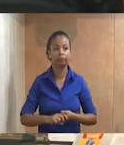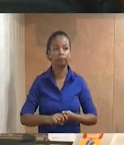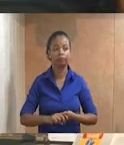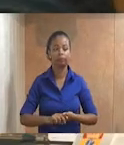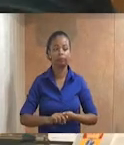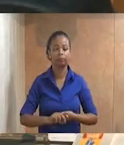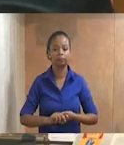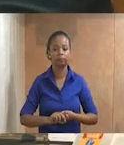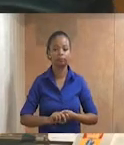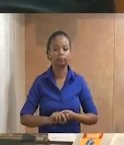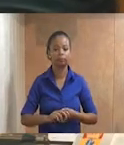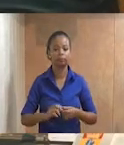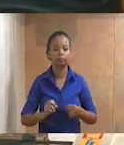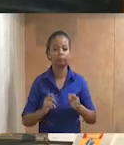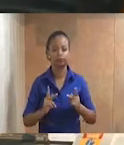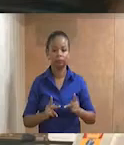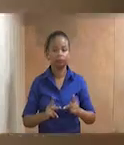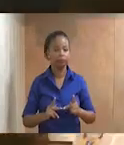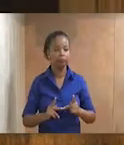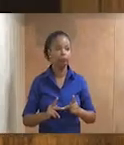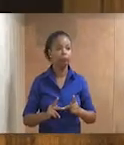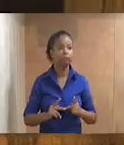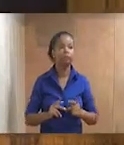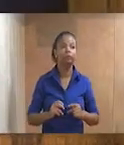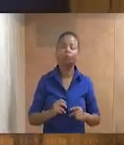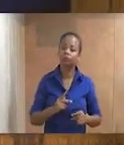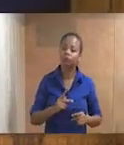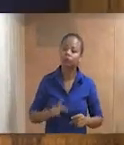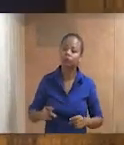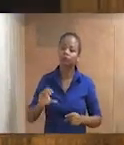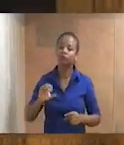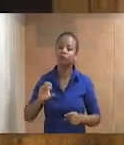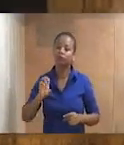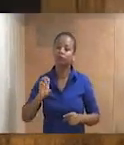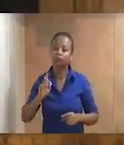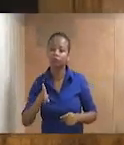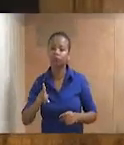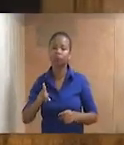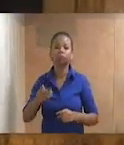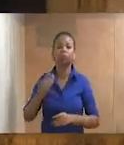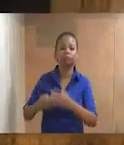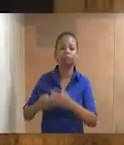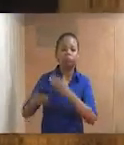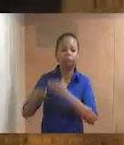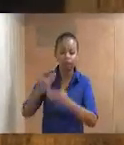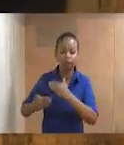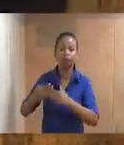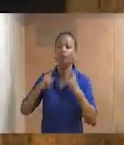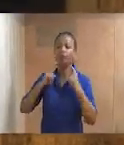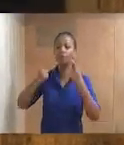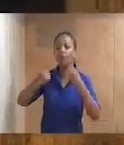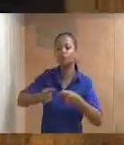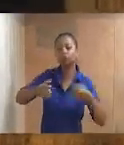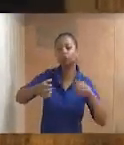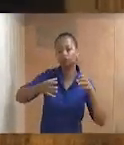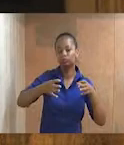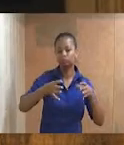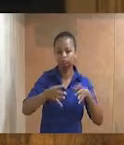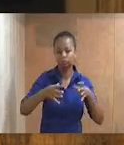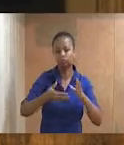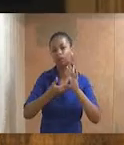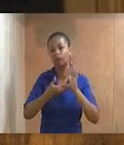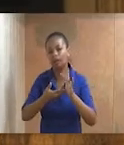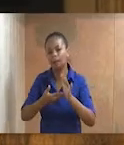Vamos lá. Senhor presidente, o CEP um dia teve reunido com essa casa e pediu